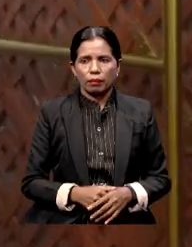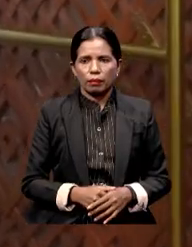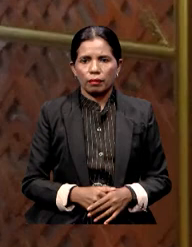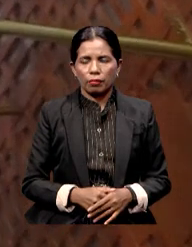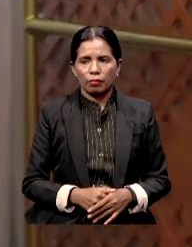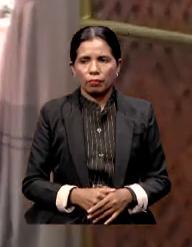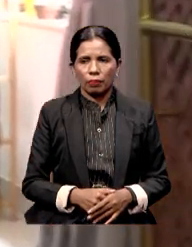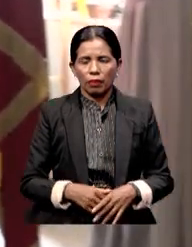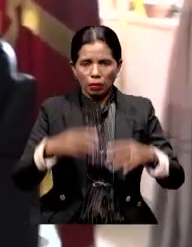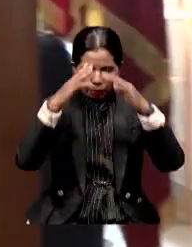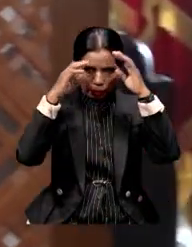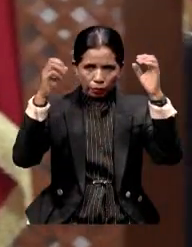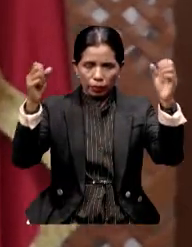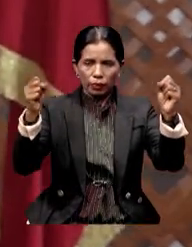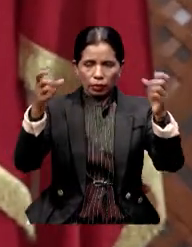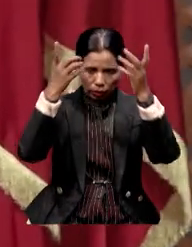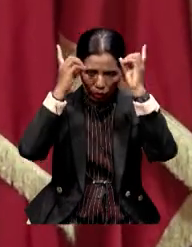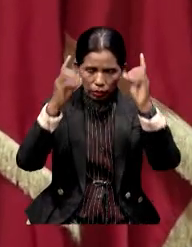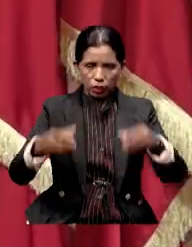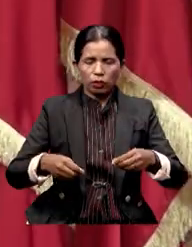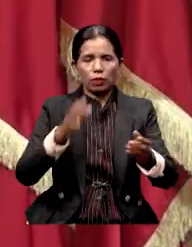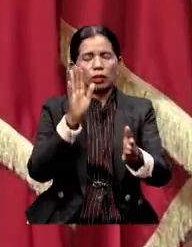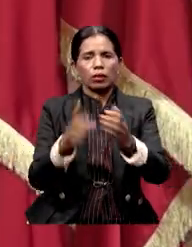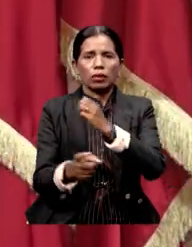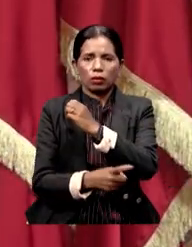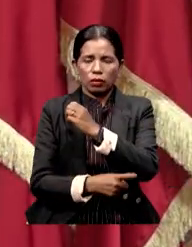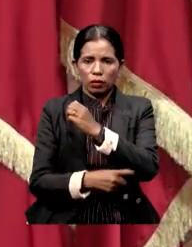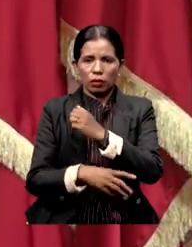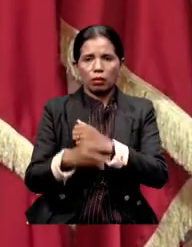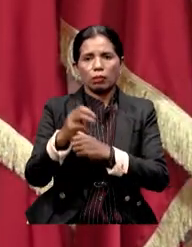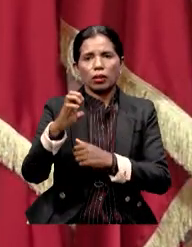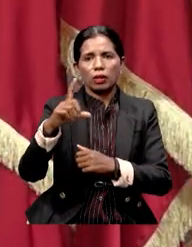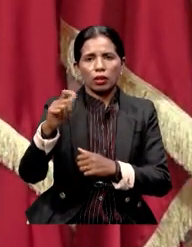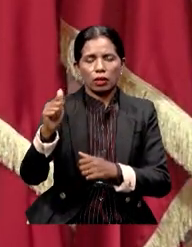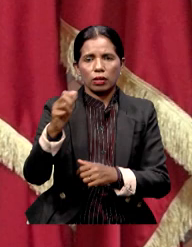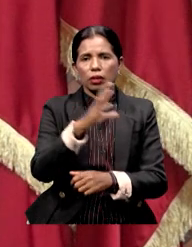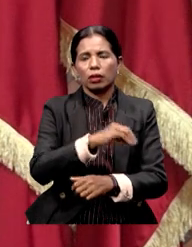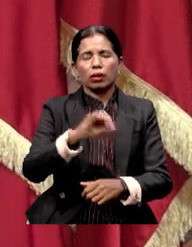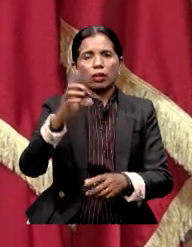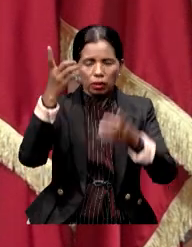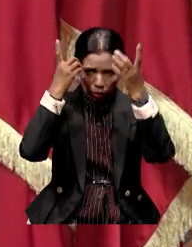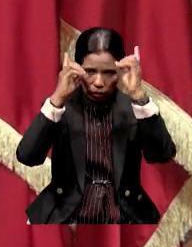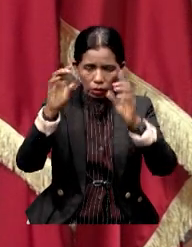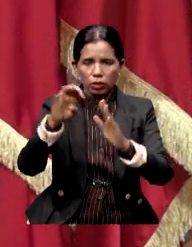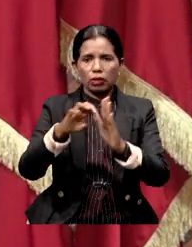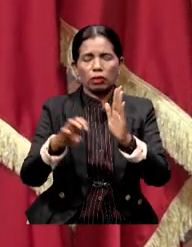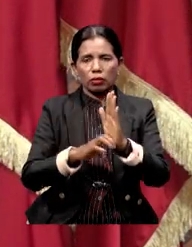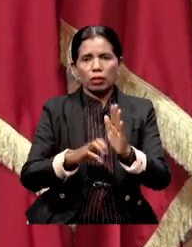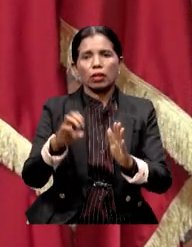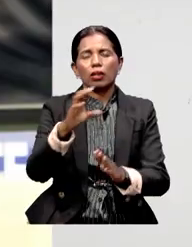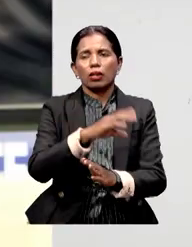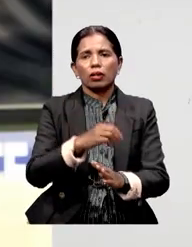Foi na laje, presidente da República decide que foi indulto by Emílio Pires no Madalena Hanzam. Na decisão se fez estado Niané, a